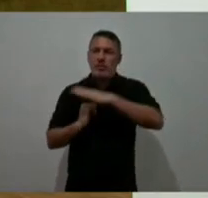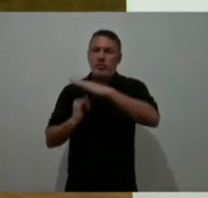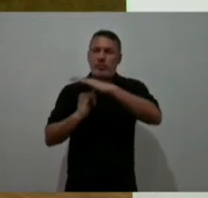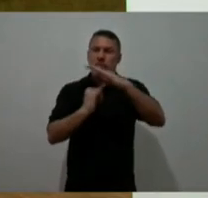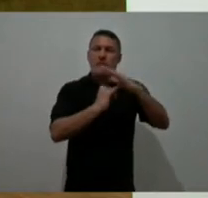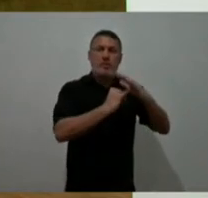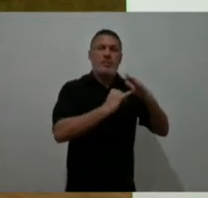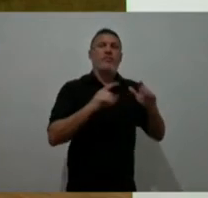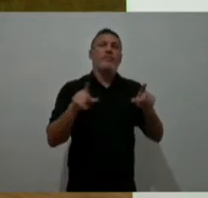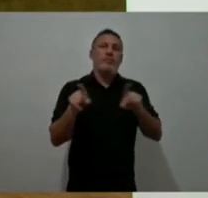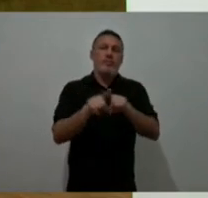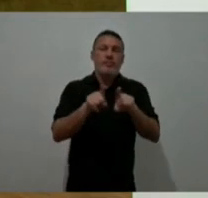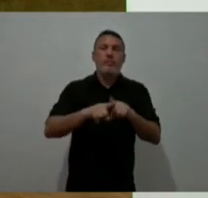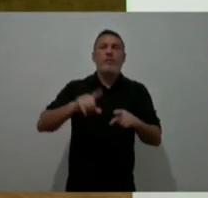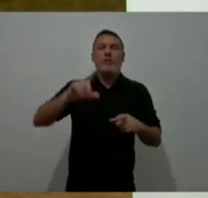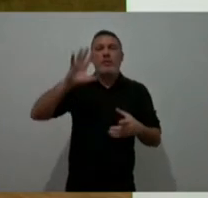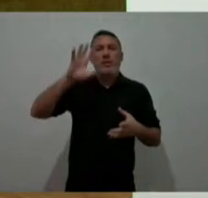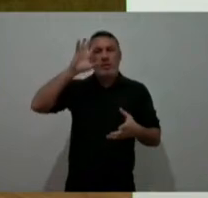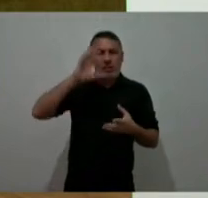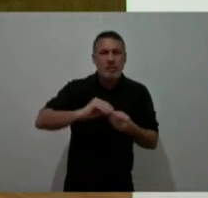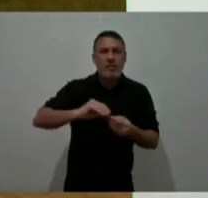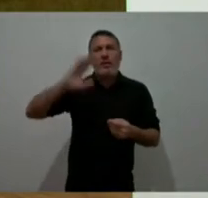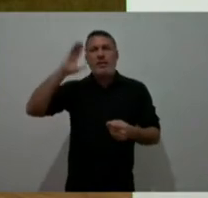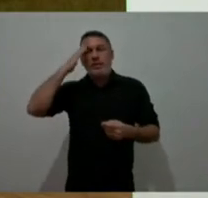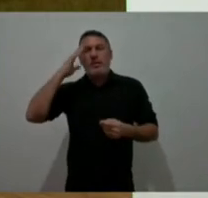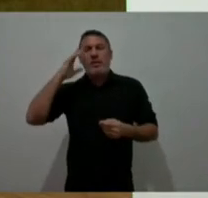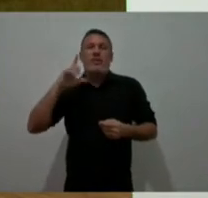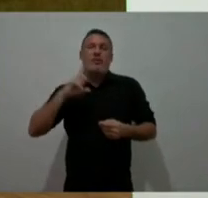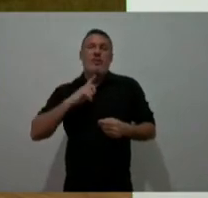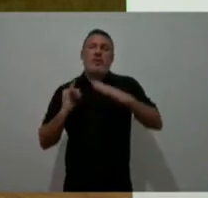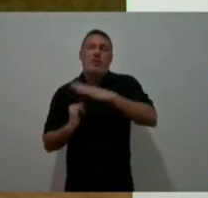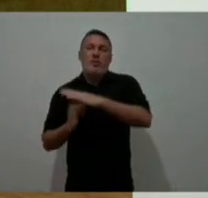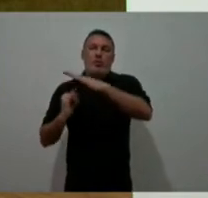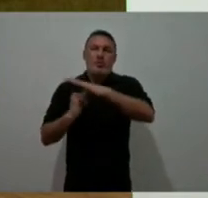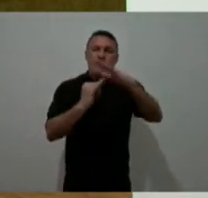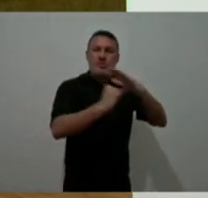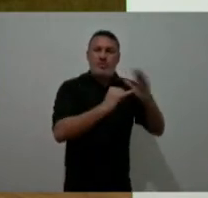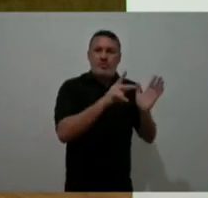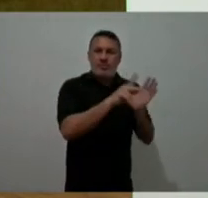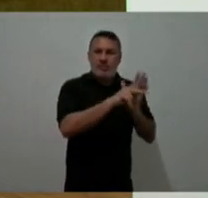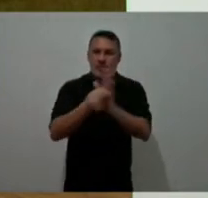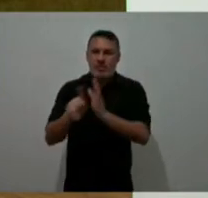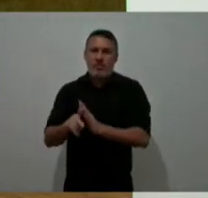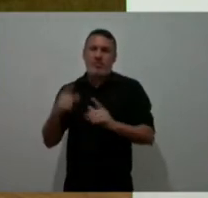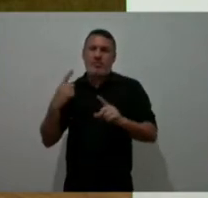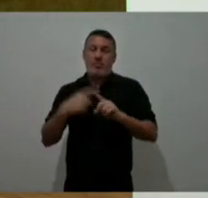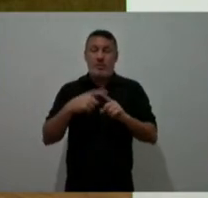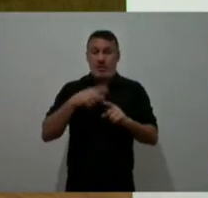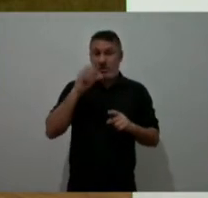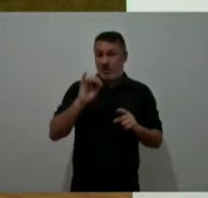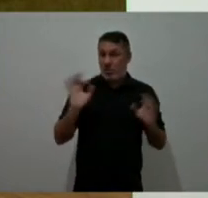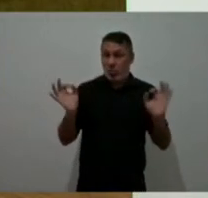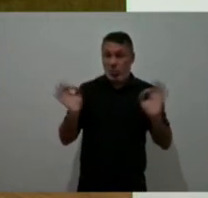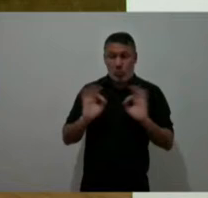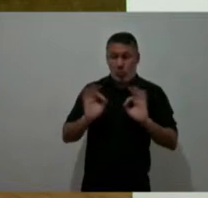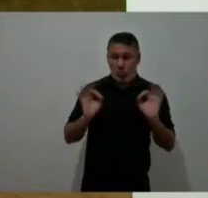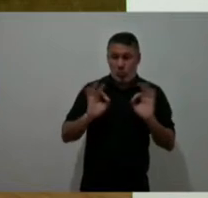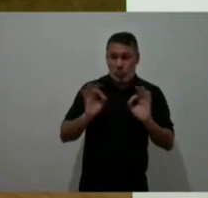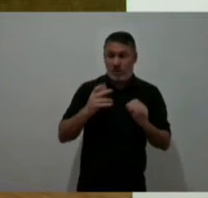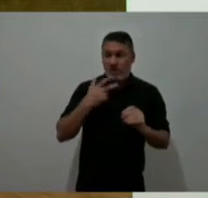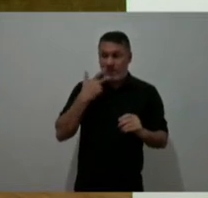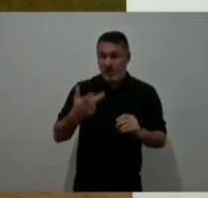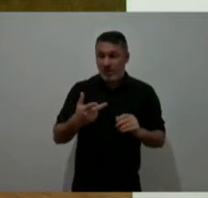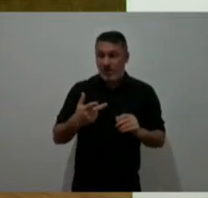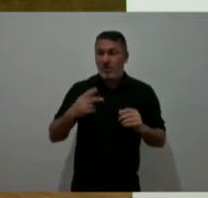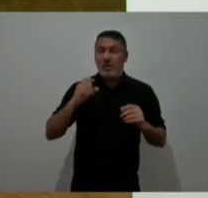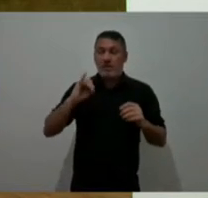compreender a tarefa de cada uma das instituições. Se a gente não tiver isso, como disse já o ministro, nós não temos previsibilidade,